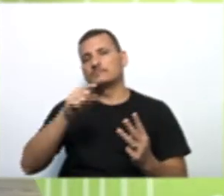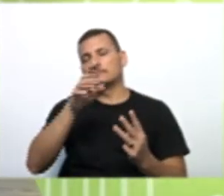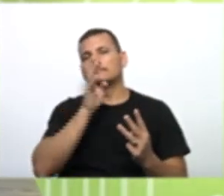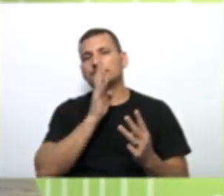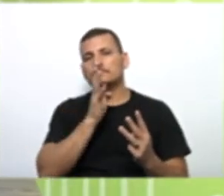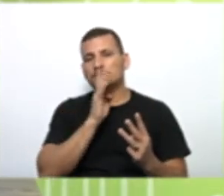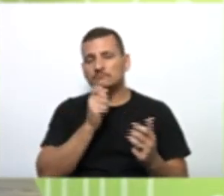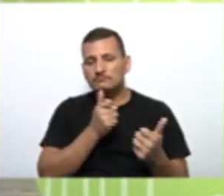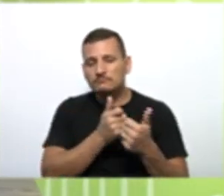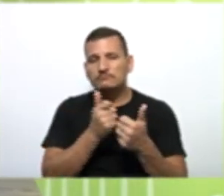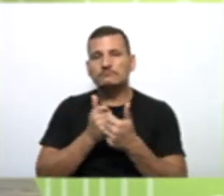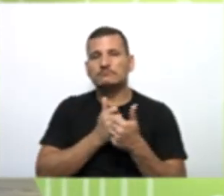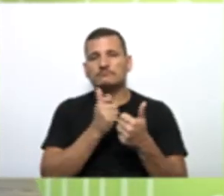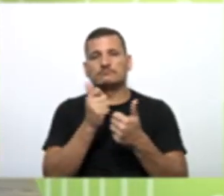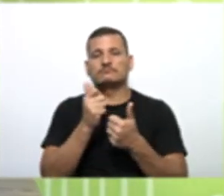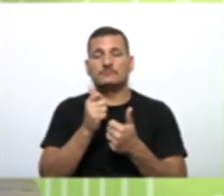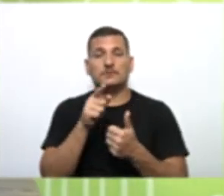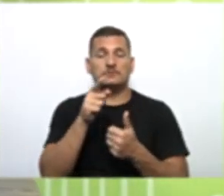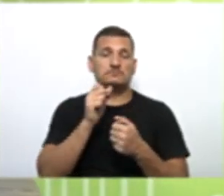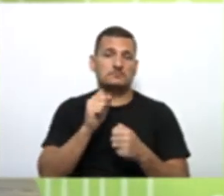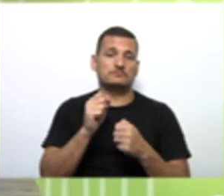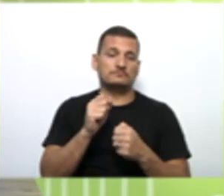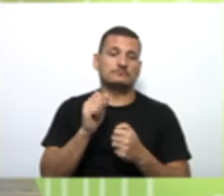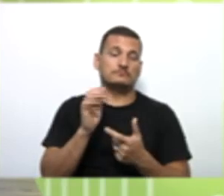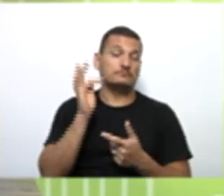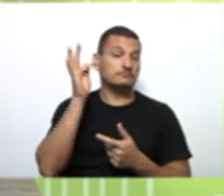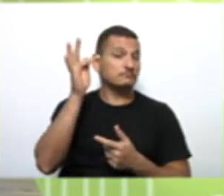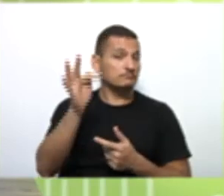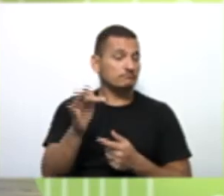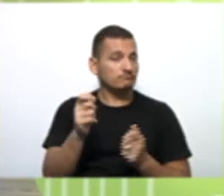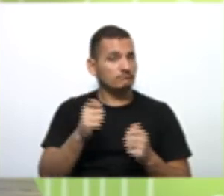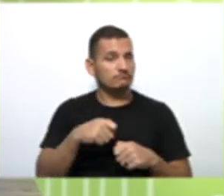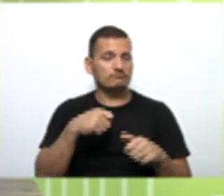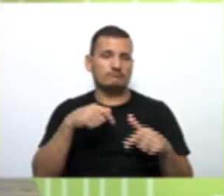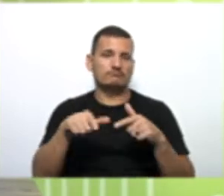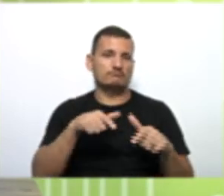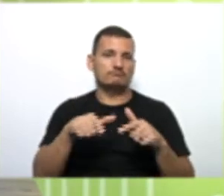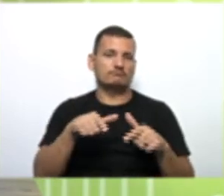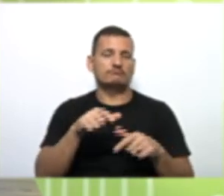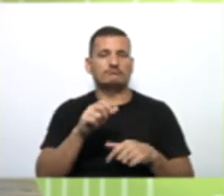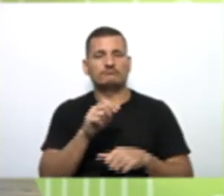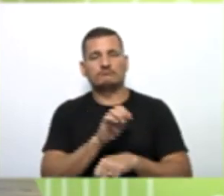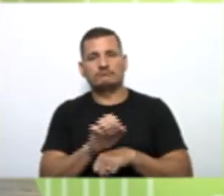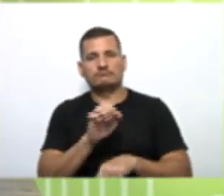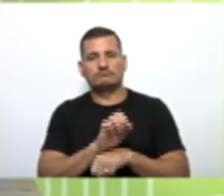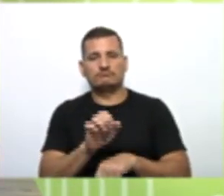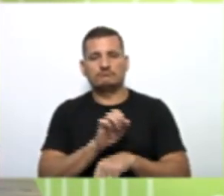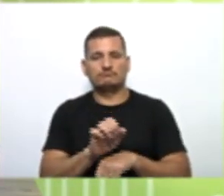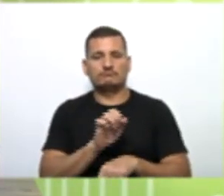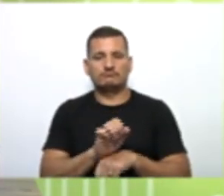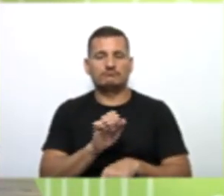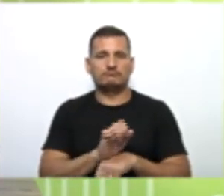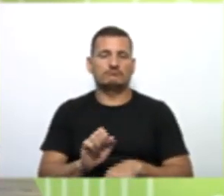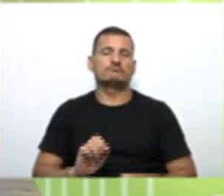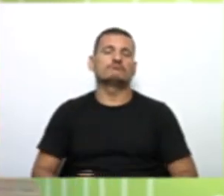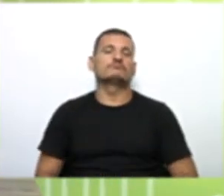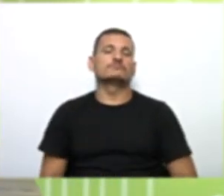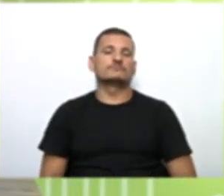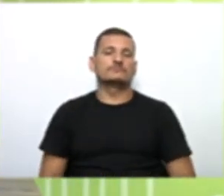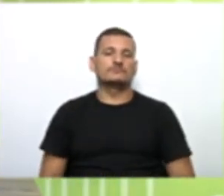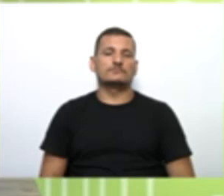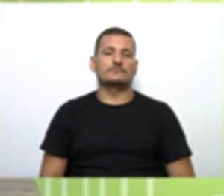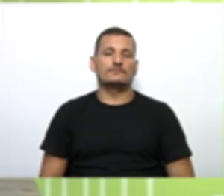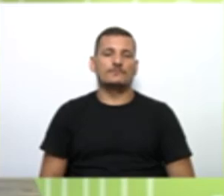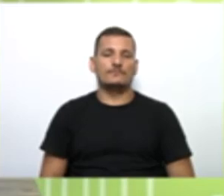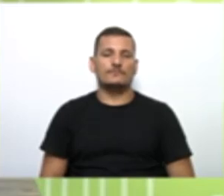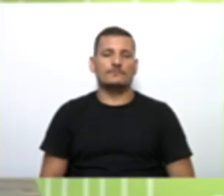se familiarizarem com esse espaço, que pode ser um possível local de estágio daqui uns dias para vocês.